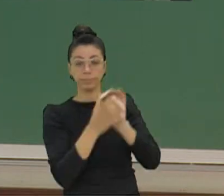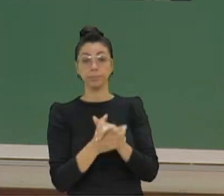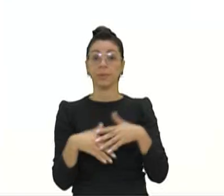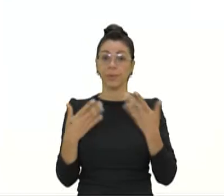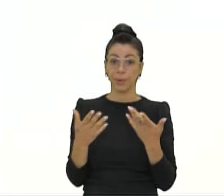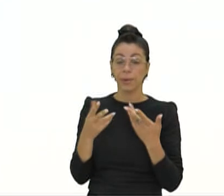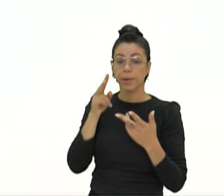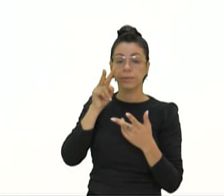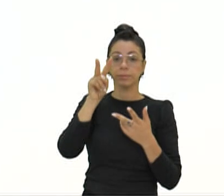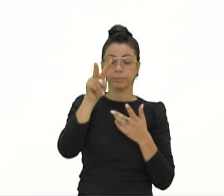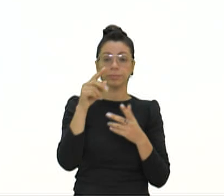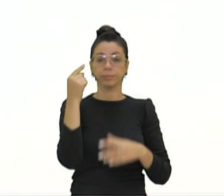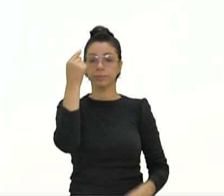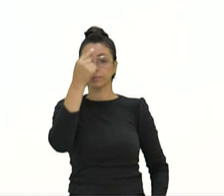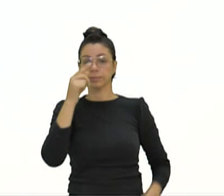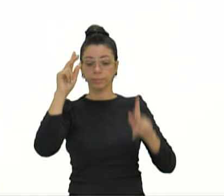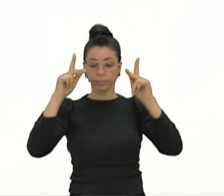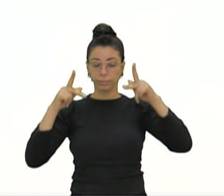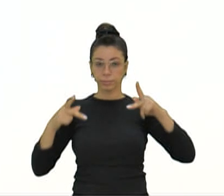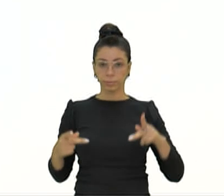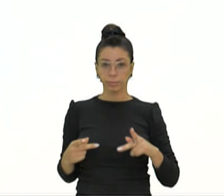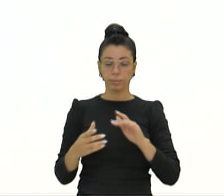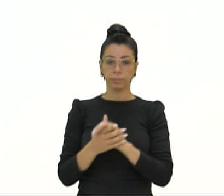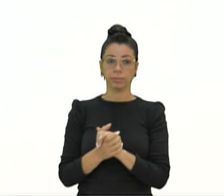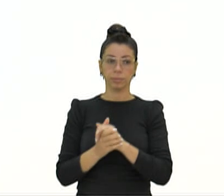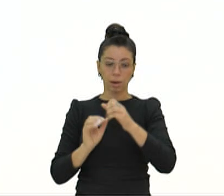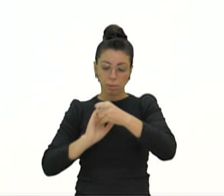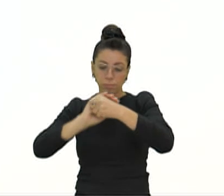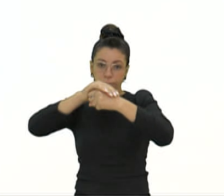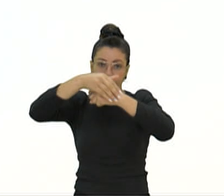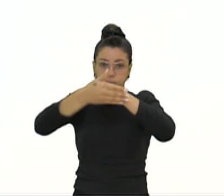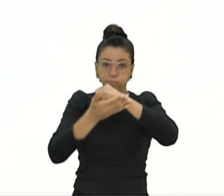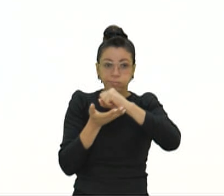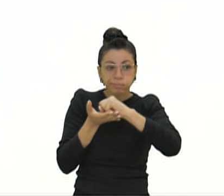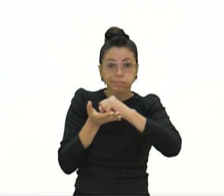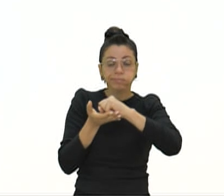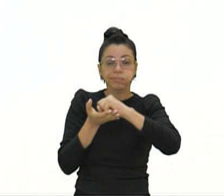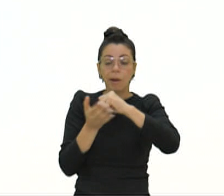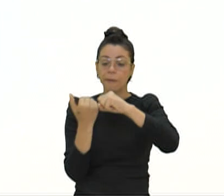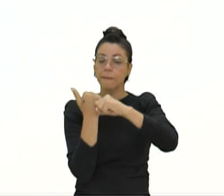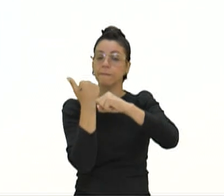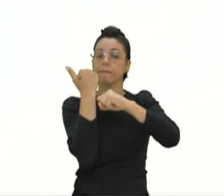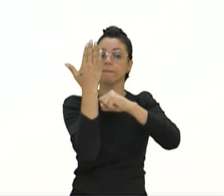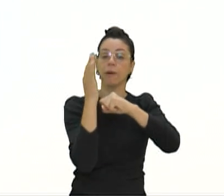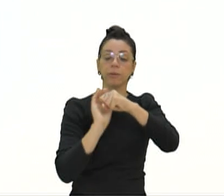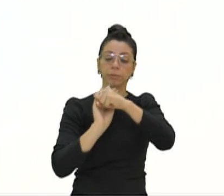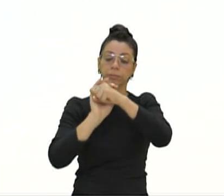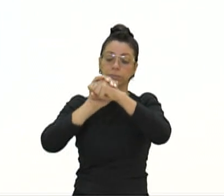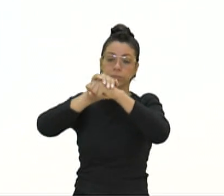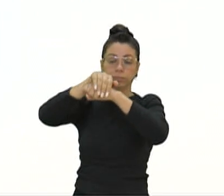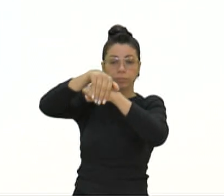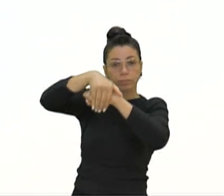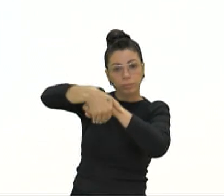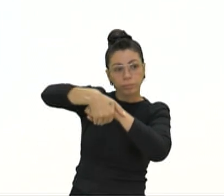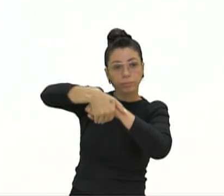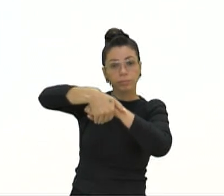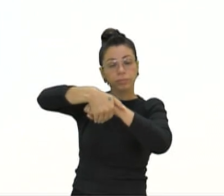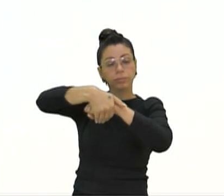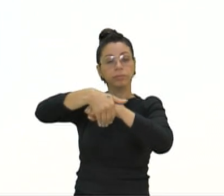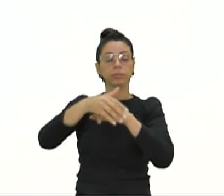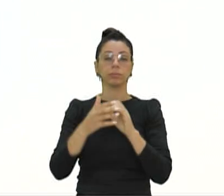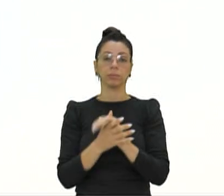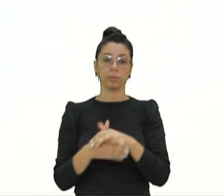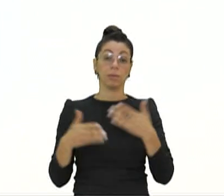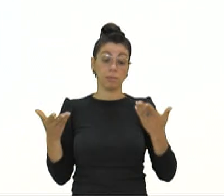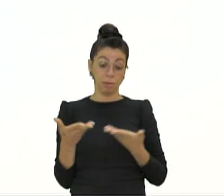visão. O olho humano tem uma forma esférica e em sua parte externa é envolvido por diferentes membranas. Então